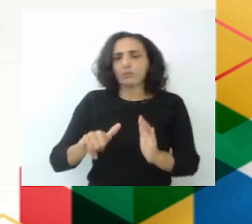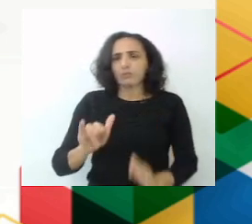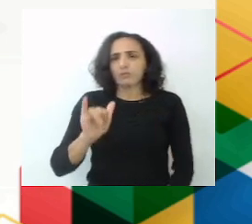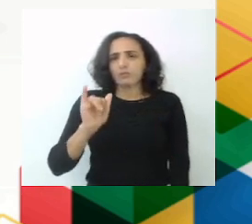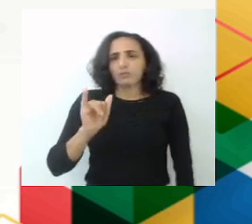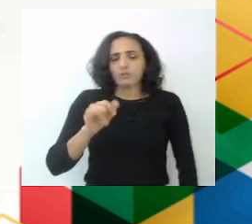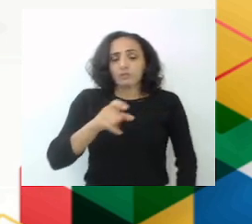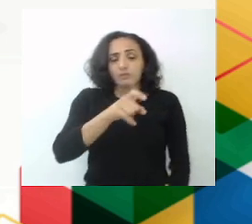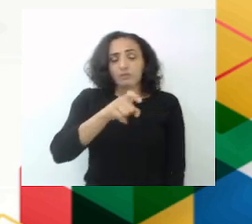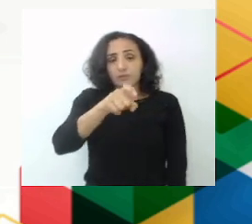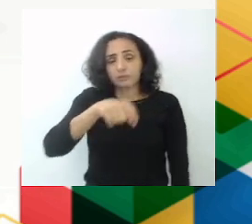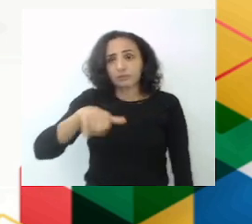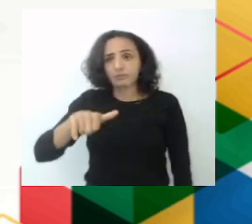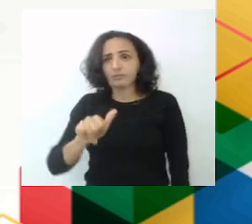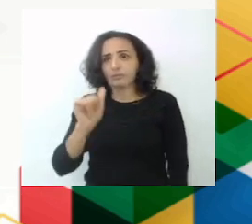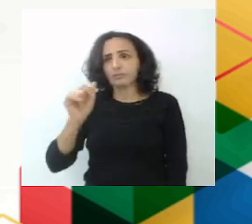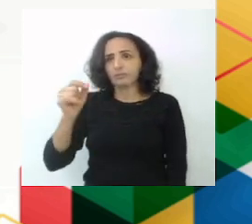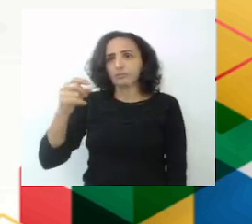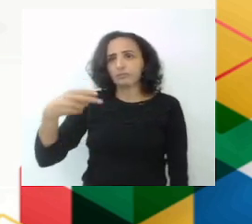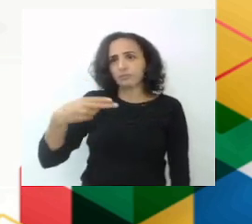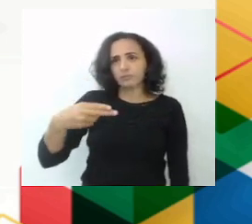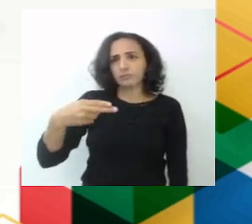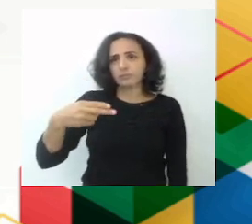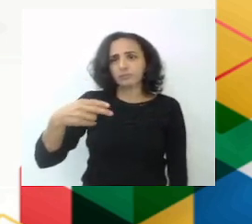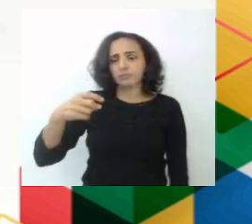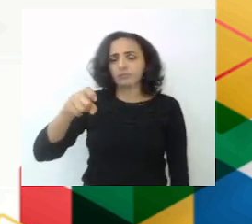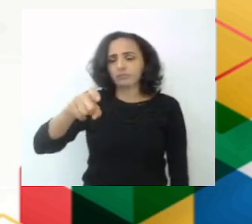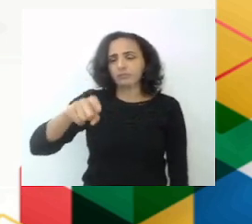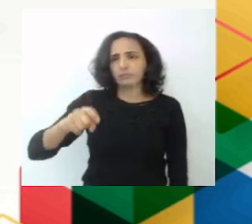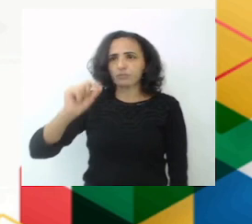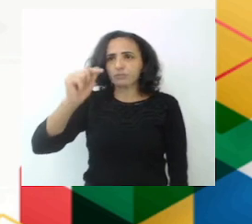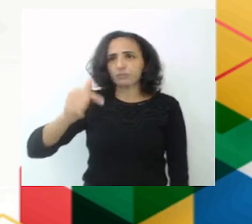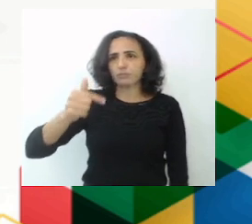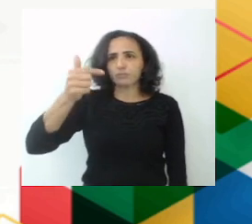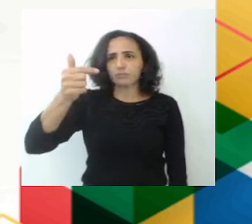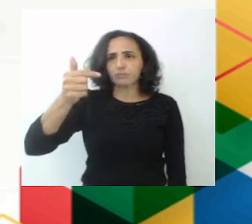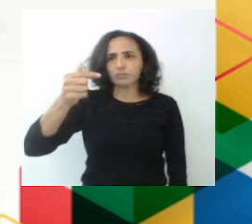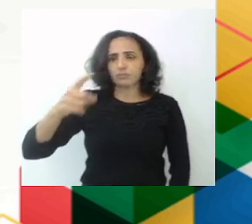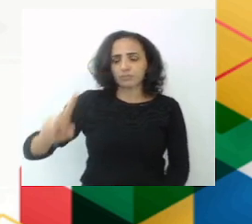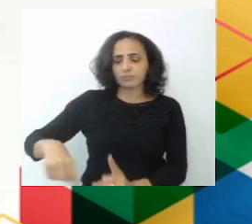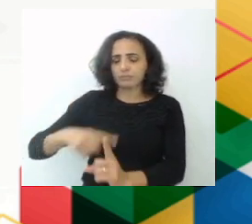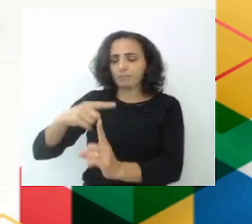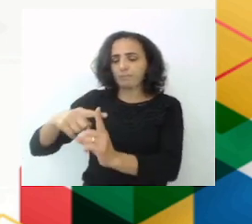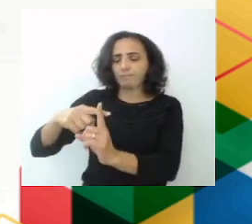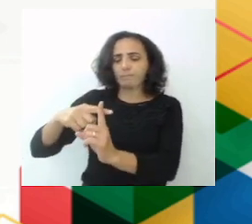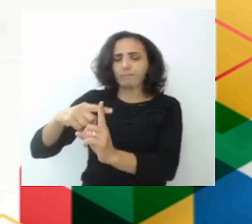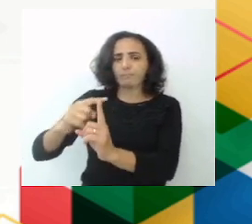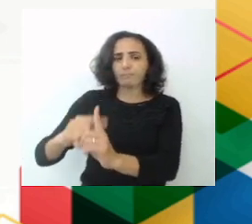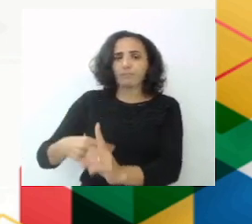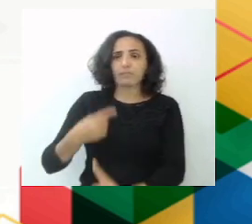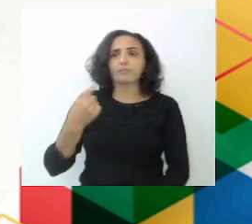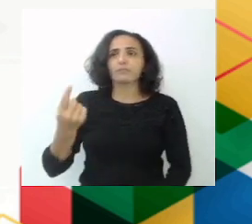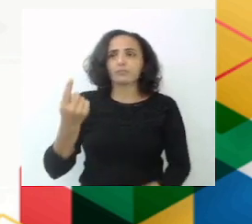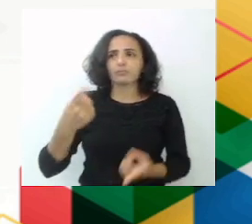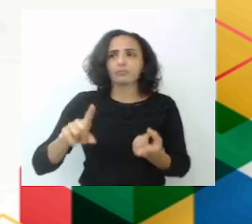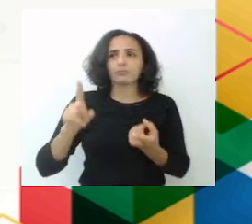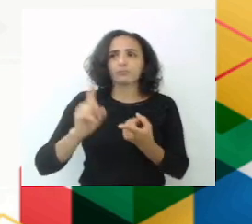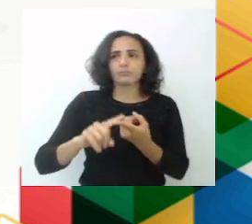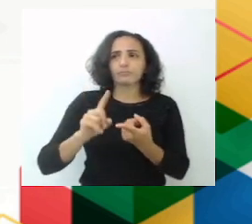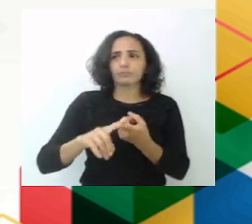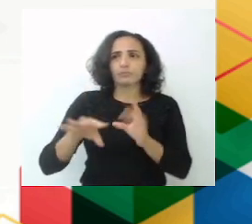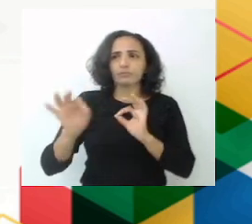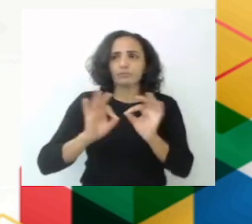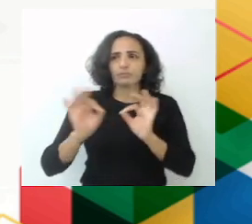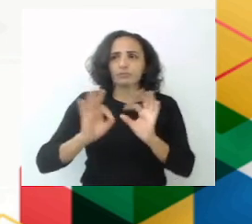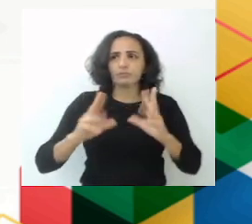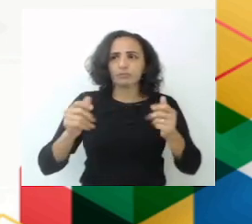1 e na tabela você não tem aquele sinal negativo ali, é x ao quadrado e aqui também está trocado, né? Repara